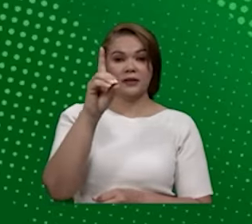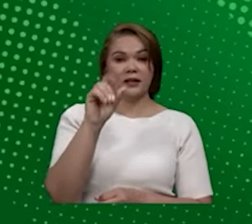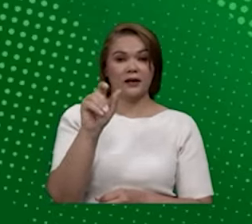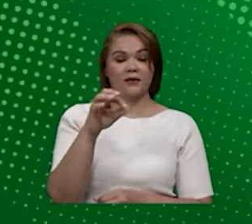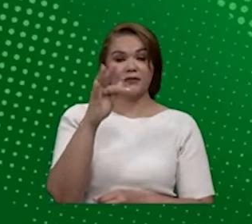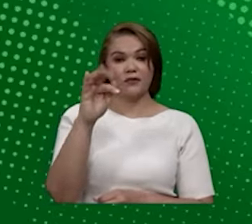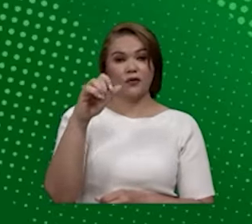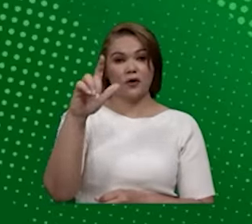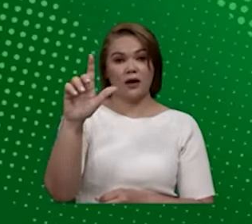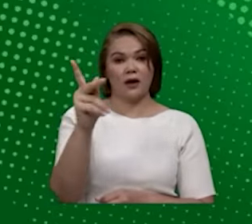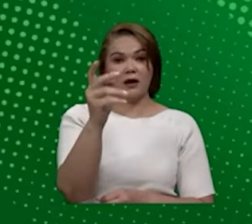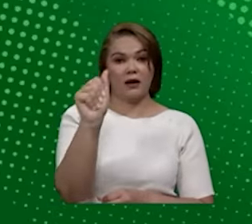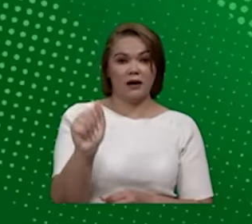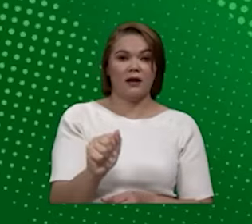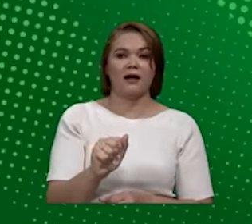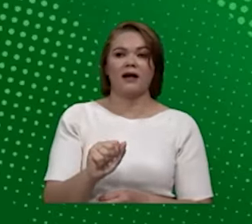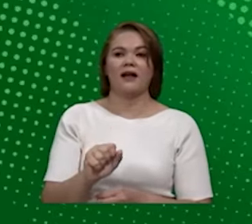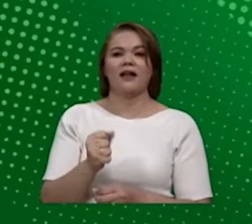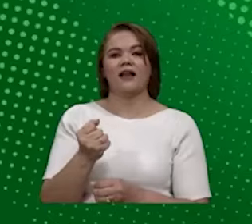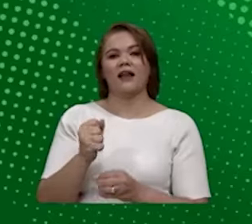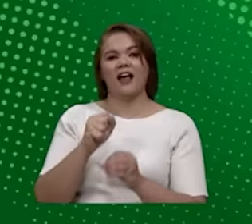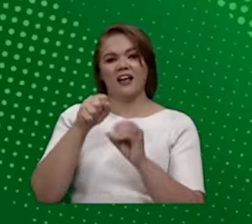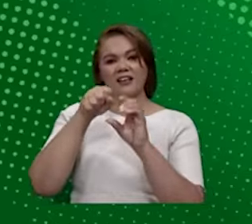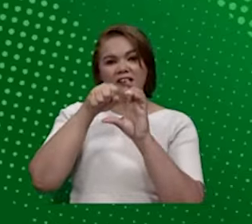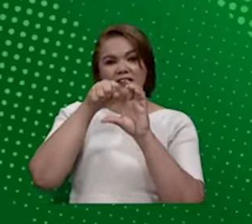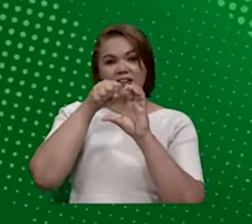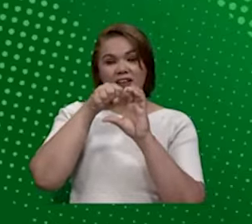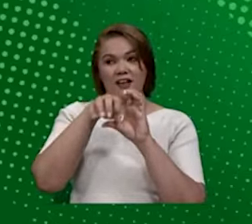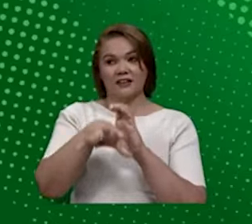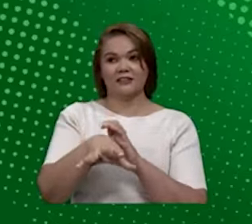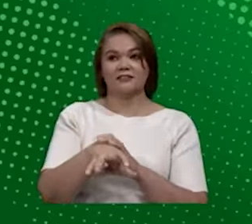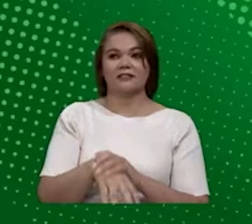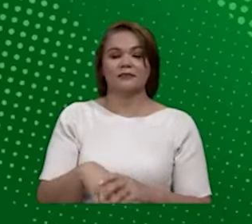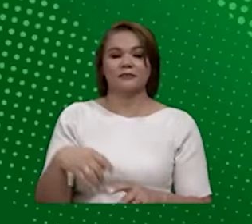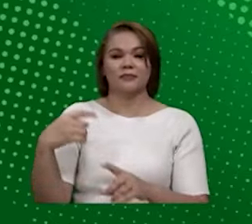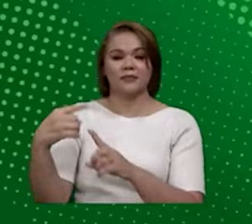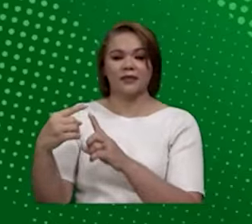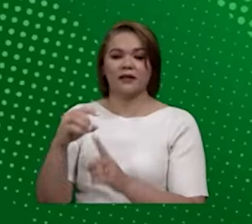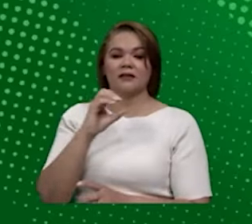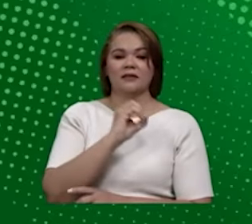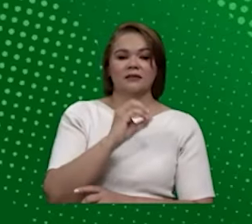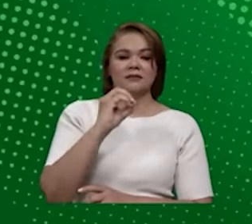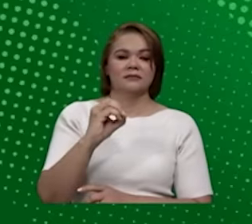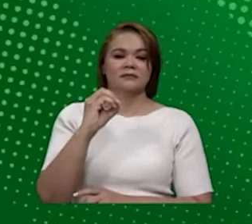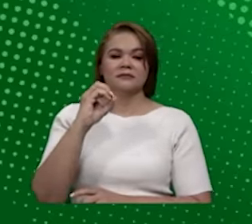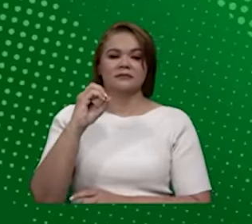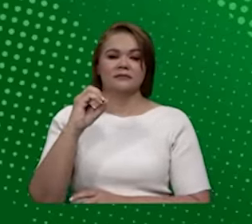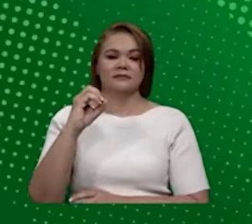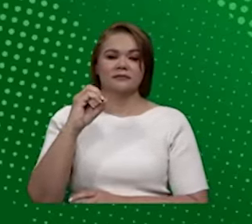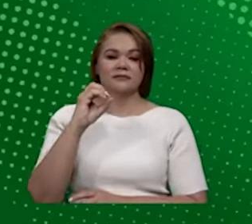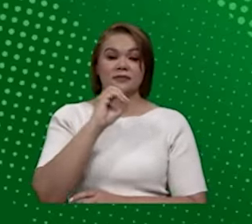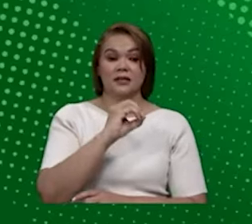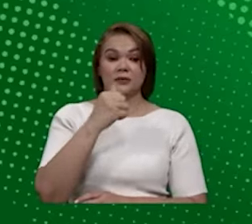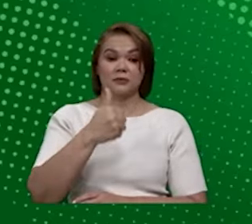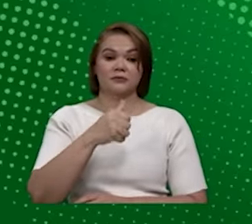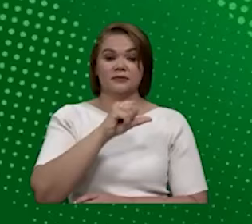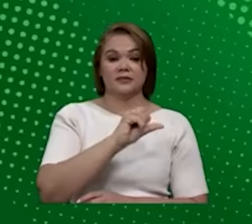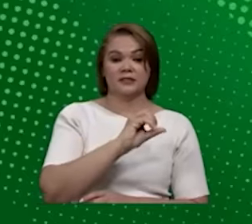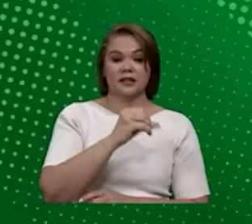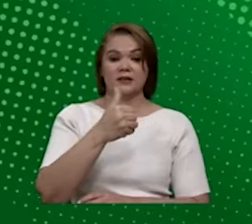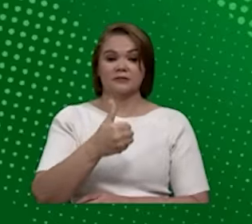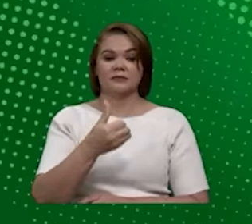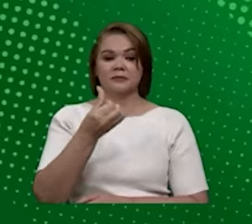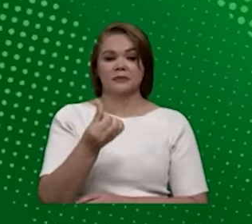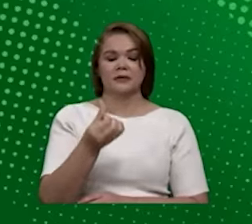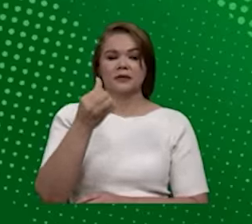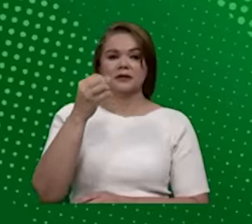quente, regional Canidé. Parabéns, tenho aqui o 0101697, é o Carlos de Socorro. Mais um